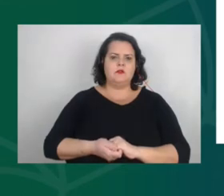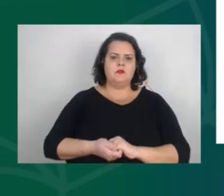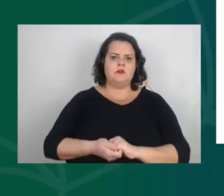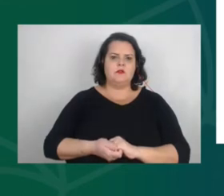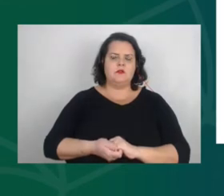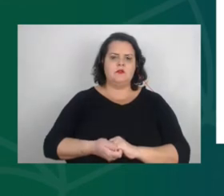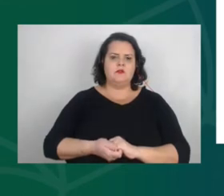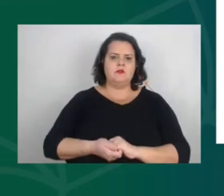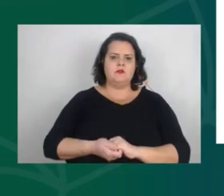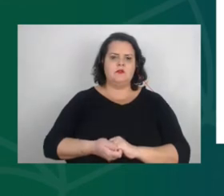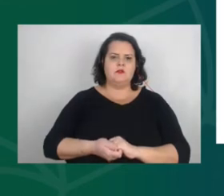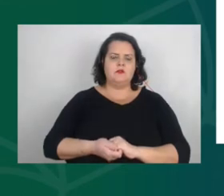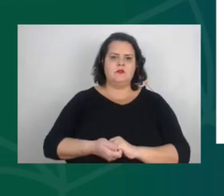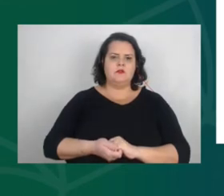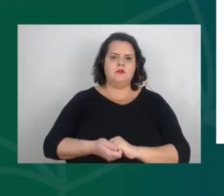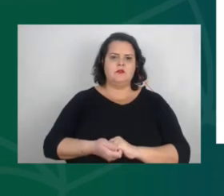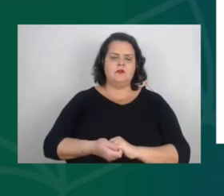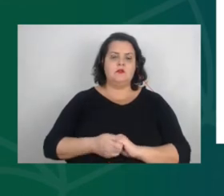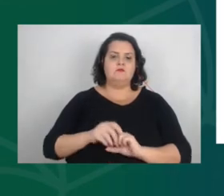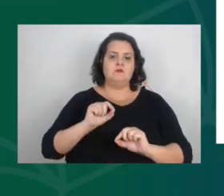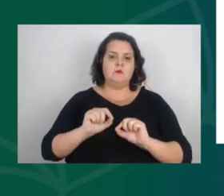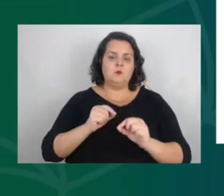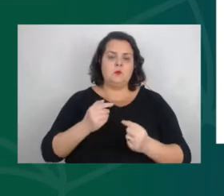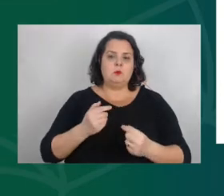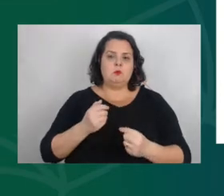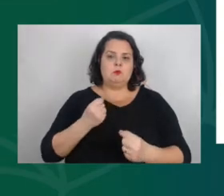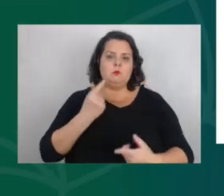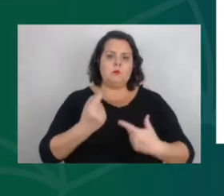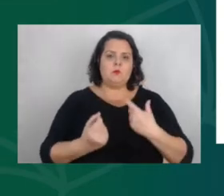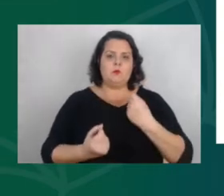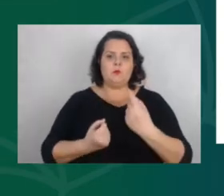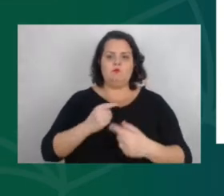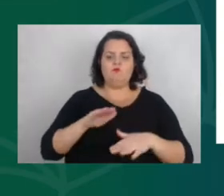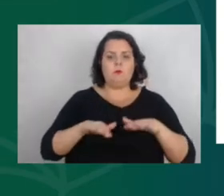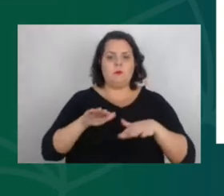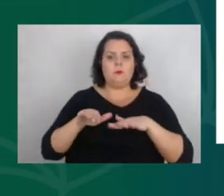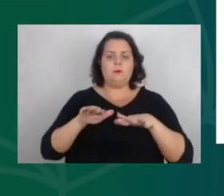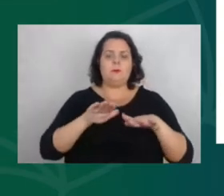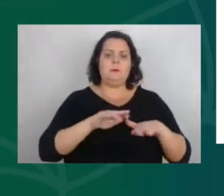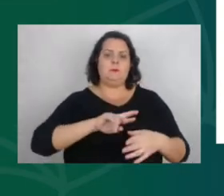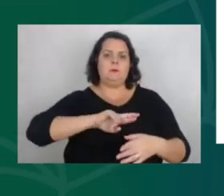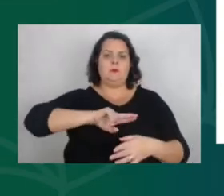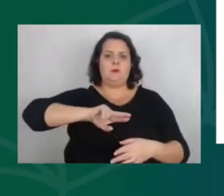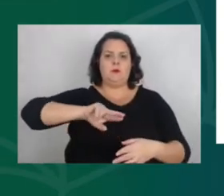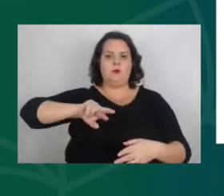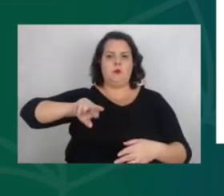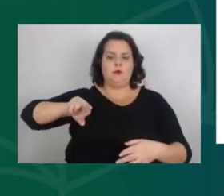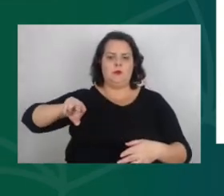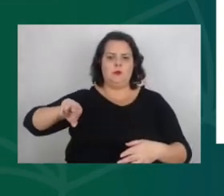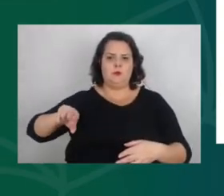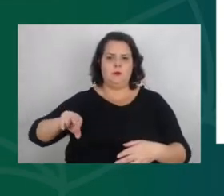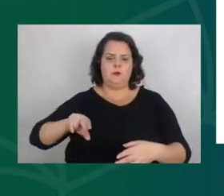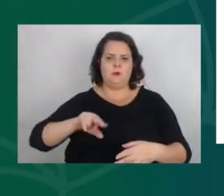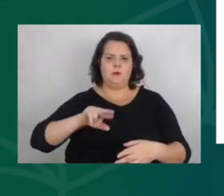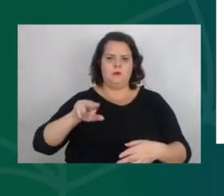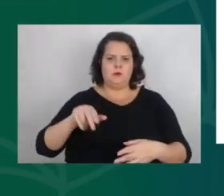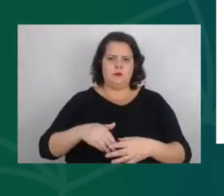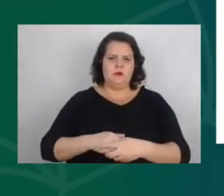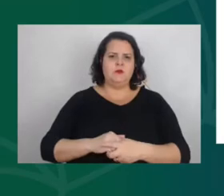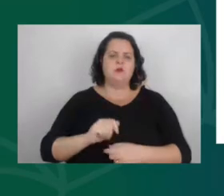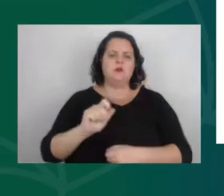Então, e depende, como eu disse, do tipo do órgão que se quer analisar e também